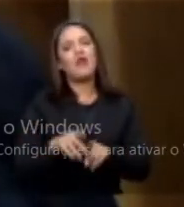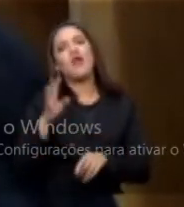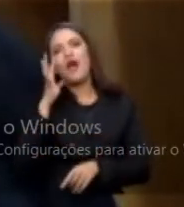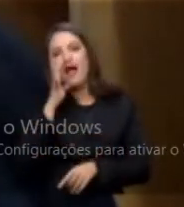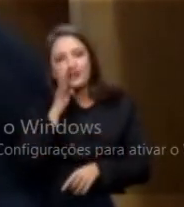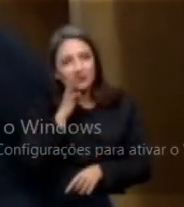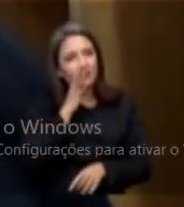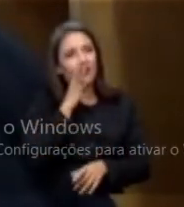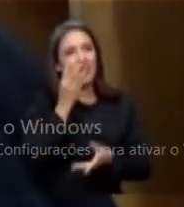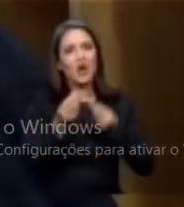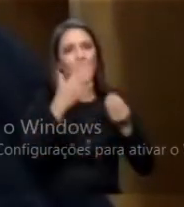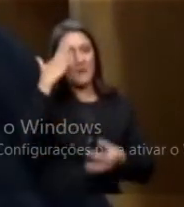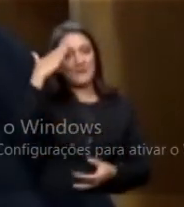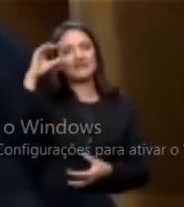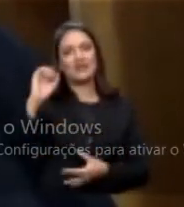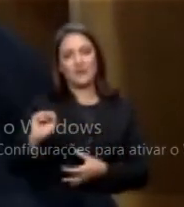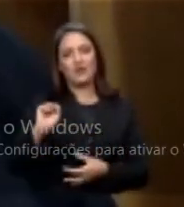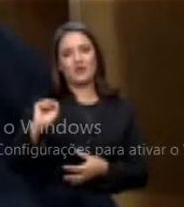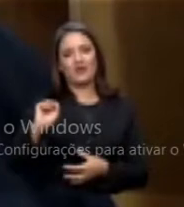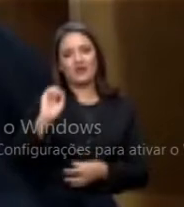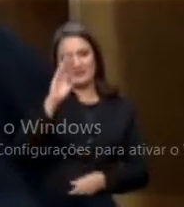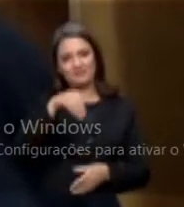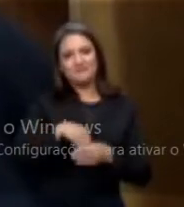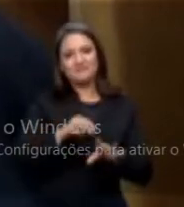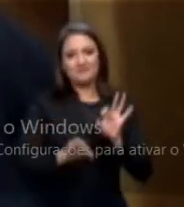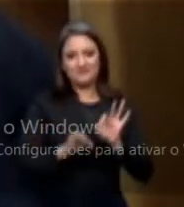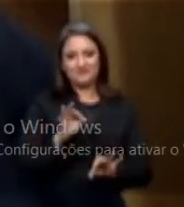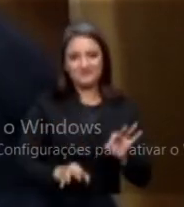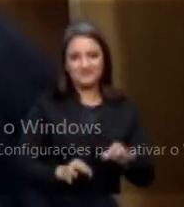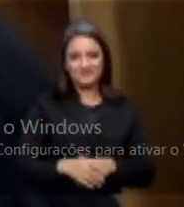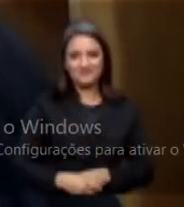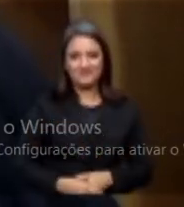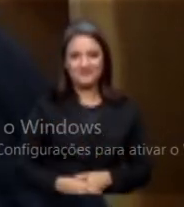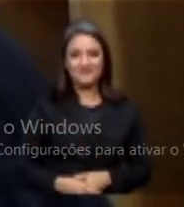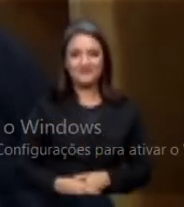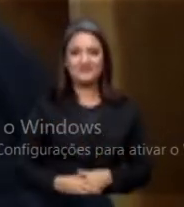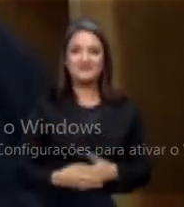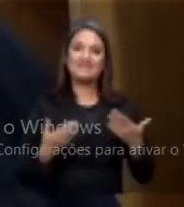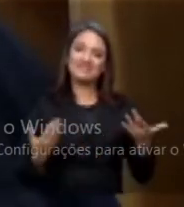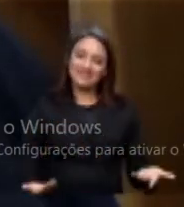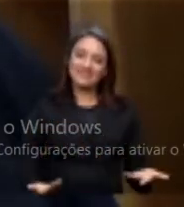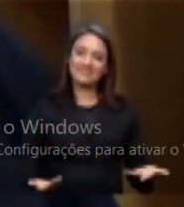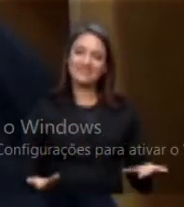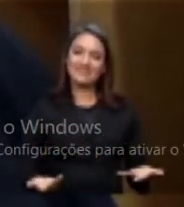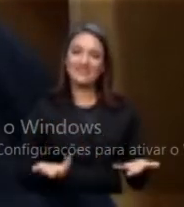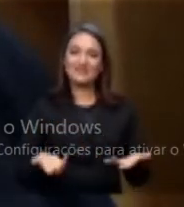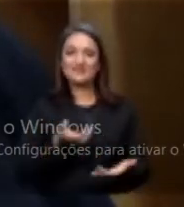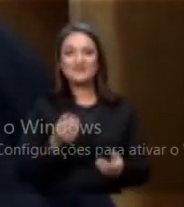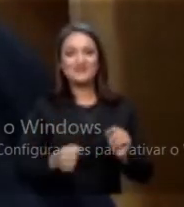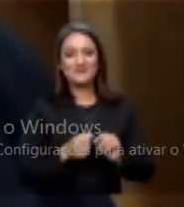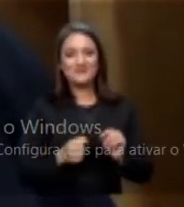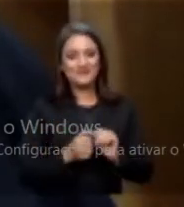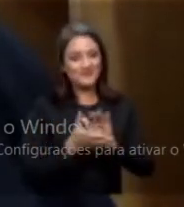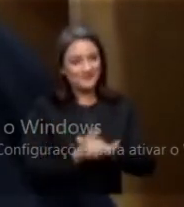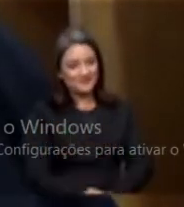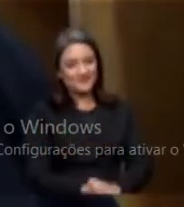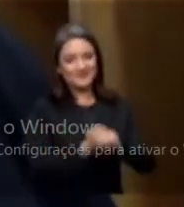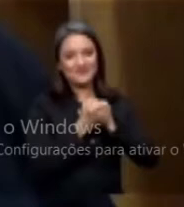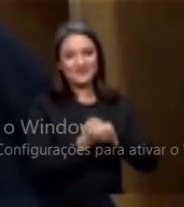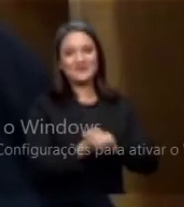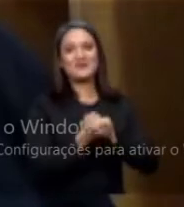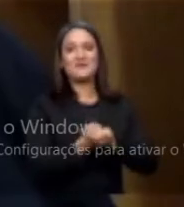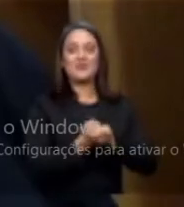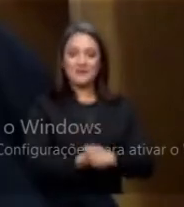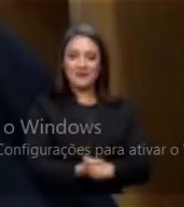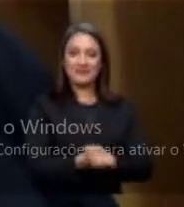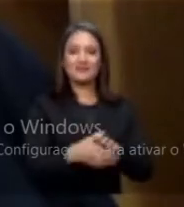da sabedoria na jurisdição. Invisto parte da minha sustentação em fazer esta saudação que